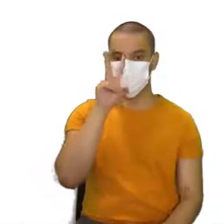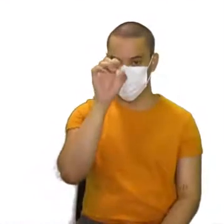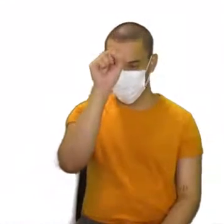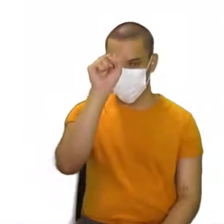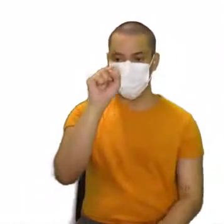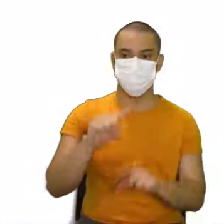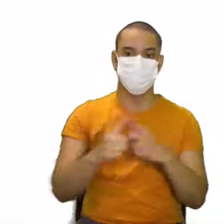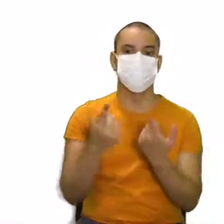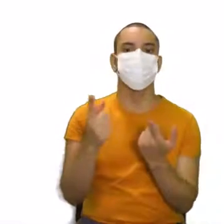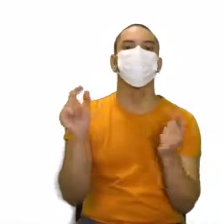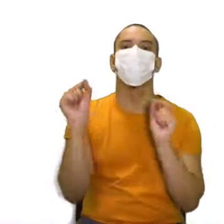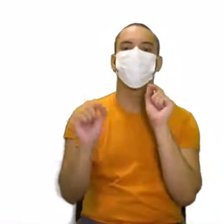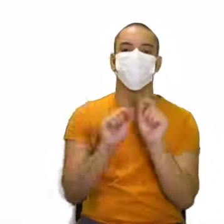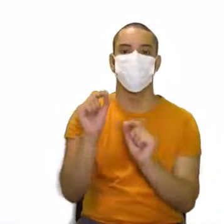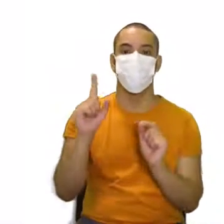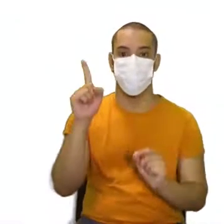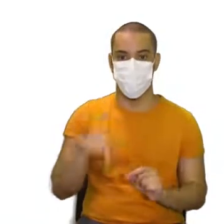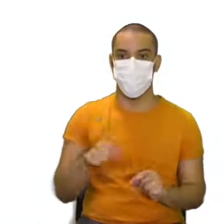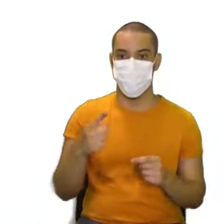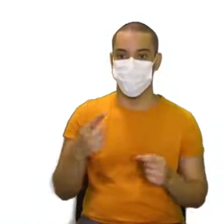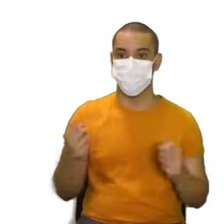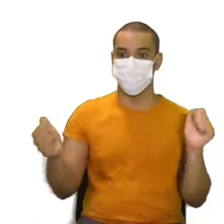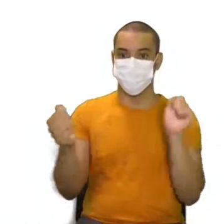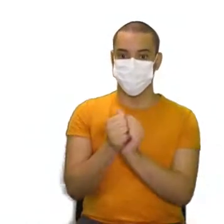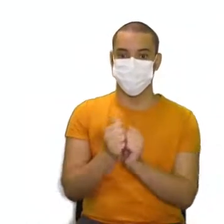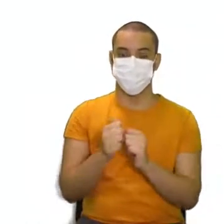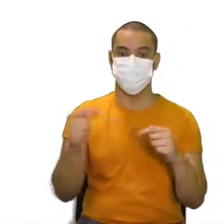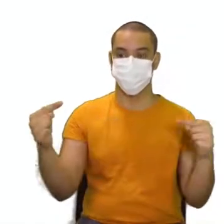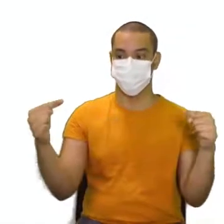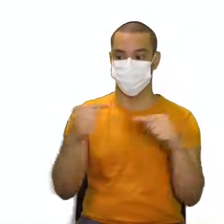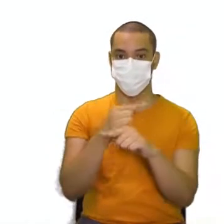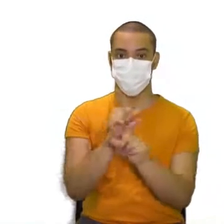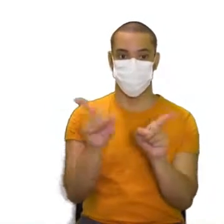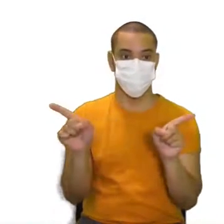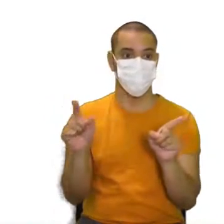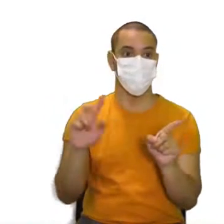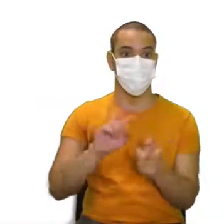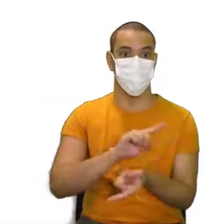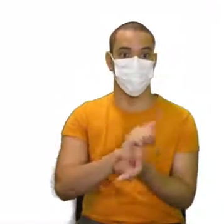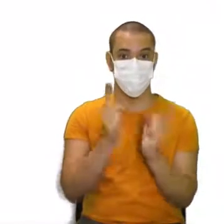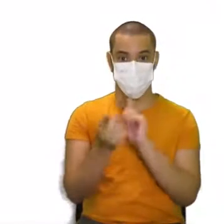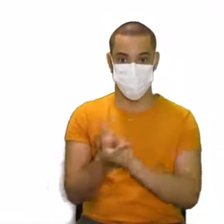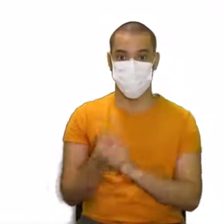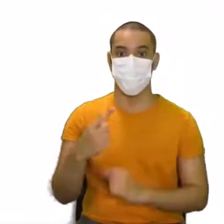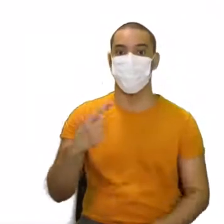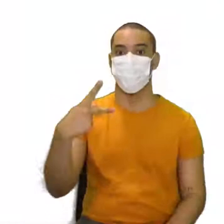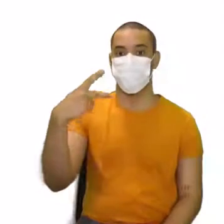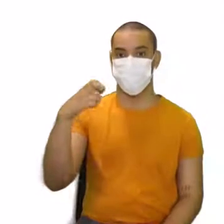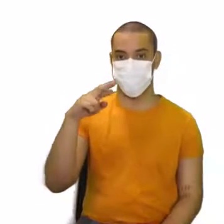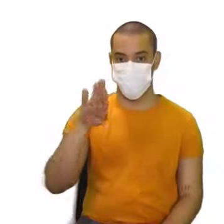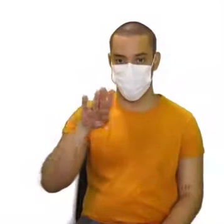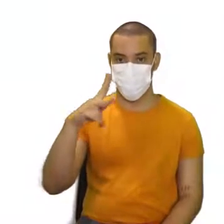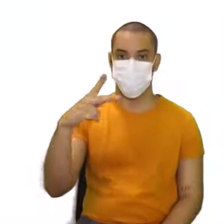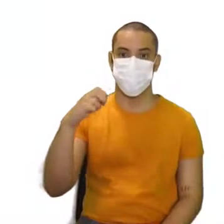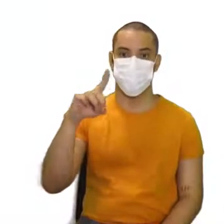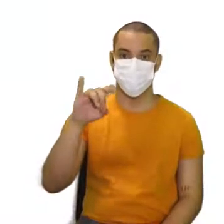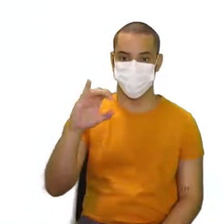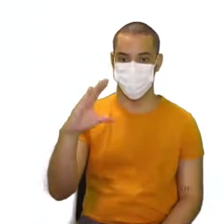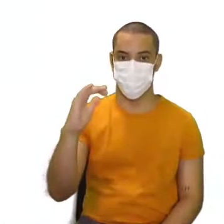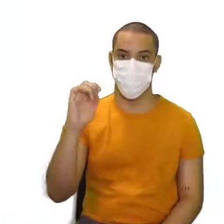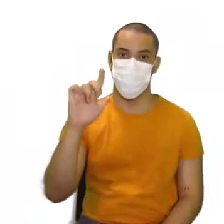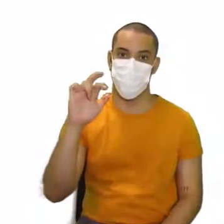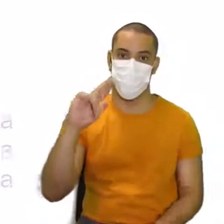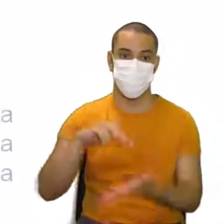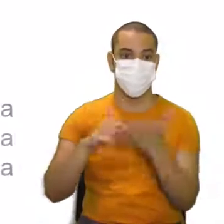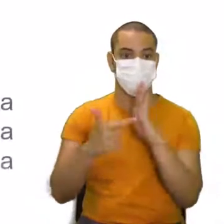perpendicular ao plano formado pelos vetores olha aqui beive então